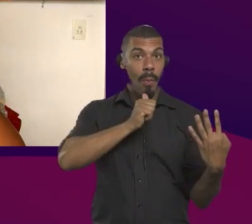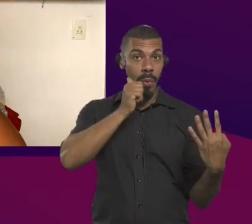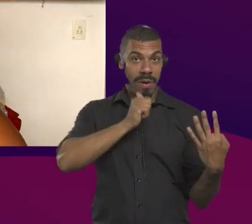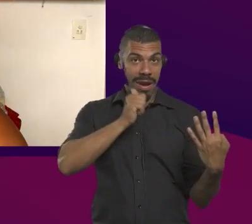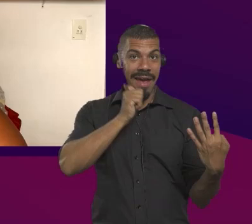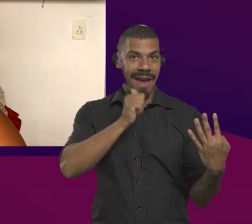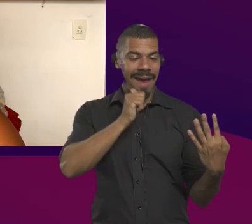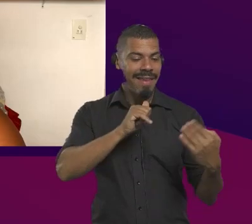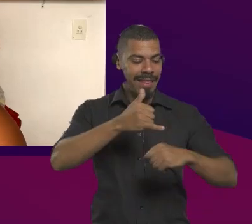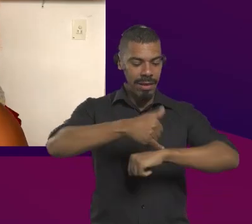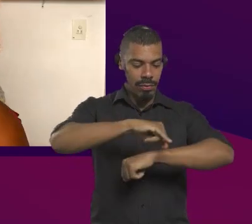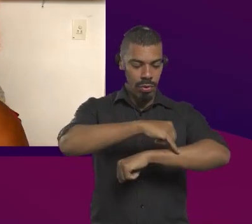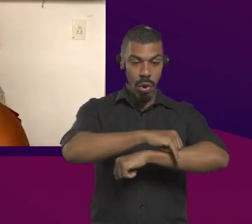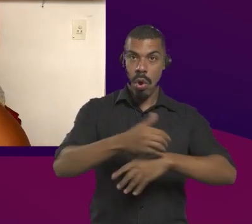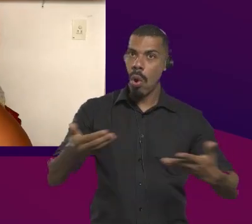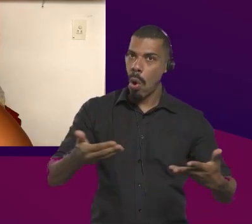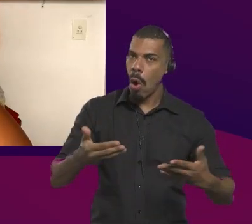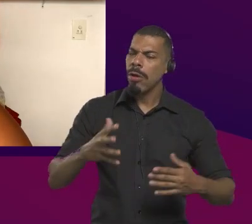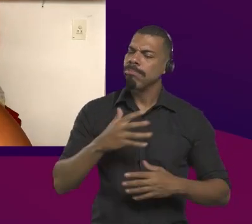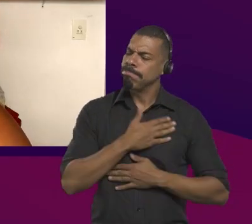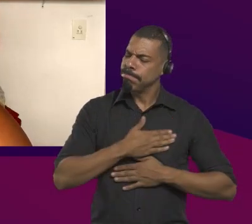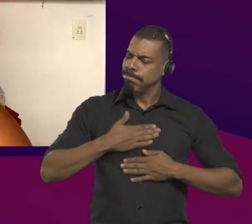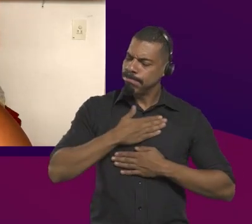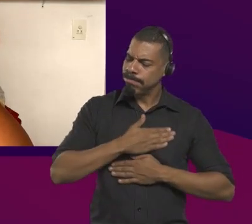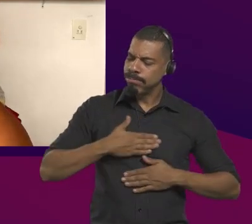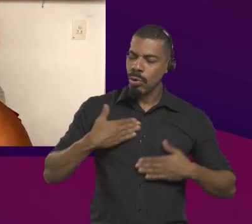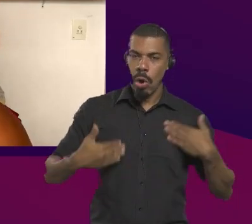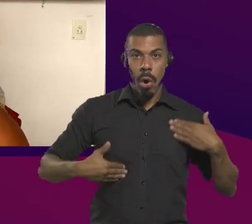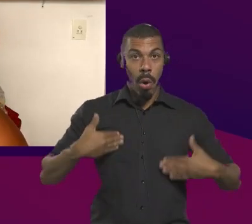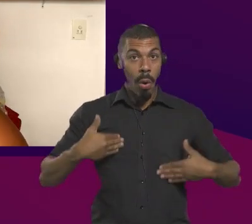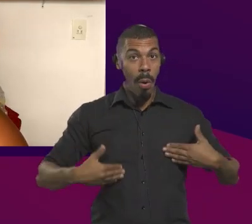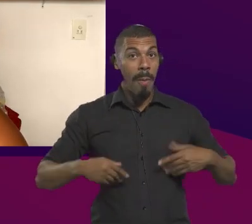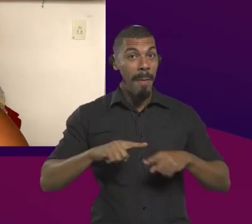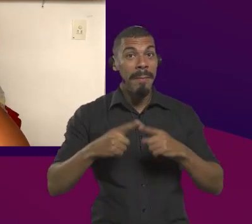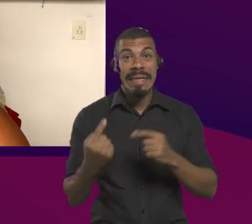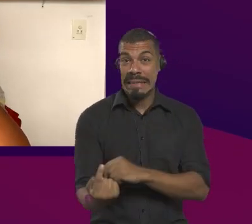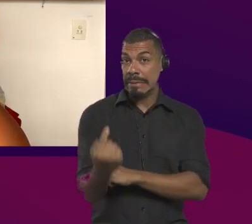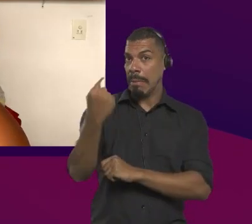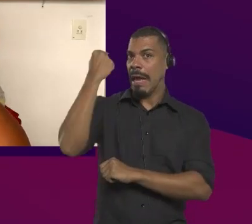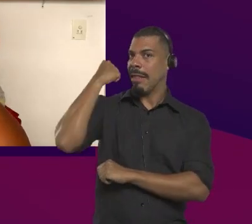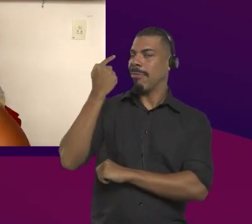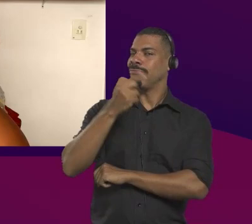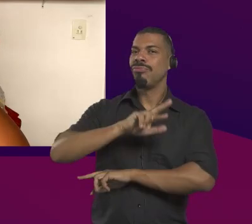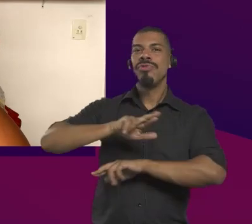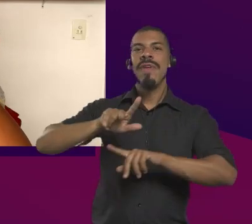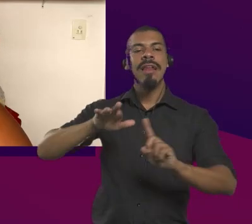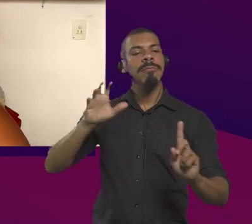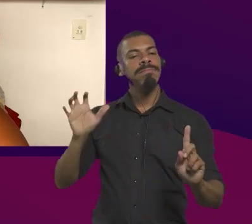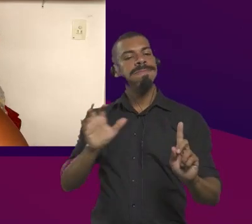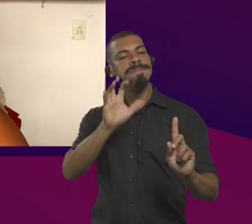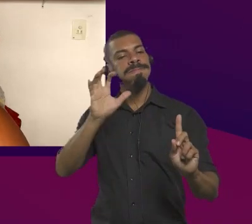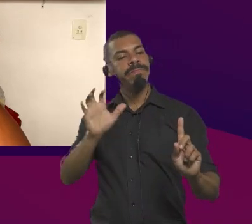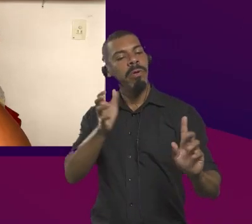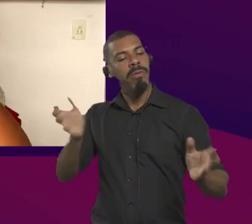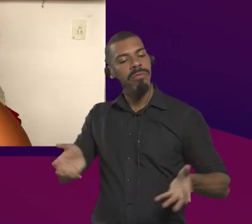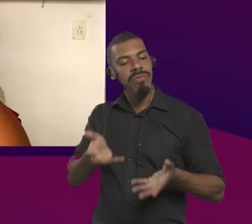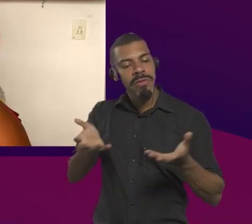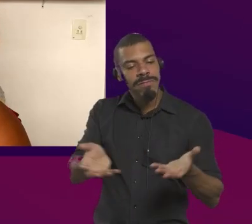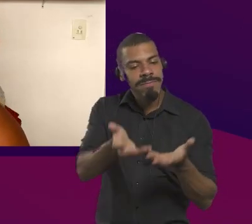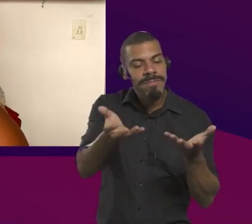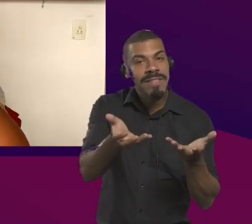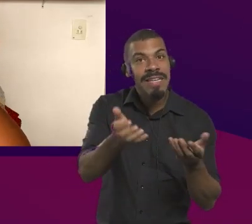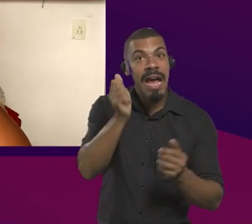Que hoje se amam, mas nem sempre foi assim, né? Então, até para, sei lá, inspirar mulheres que estão assistindo e que